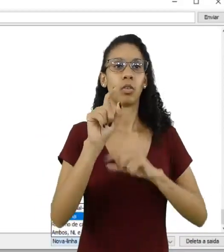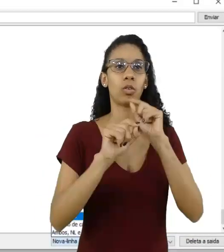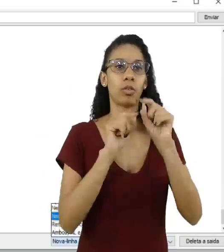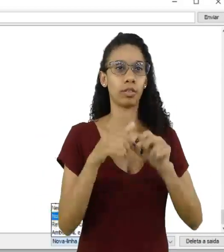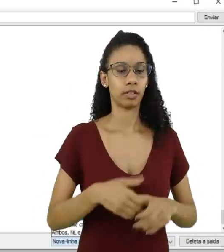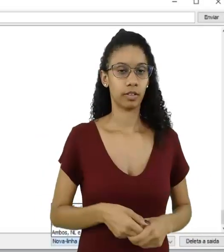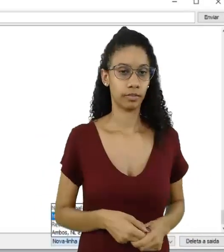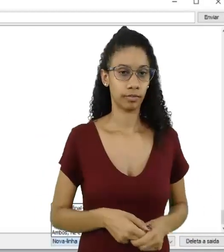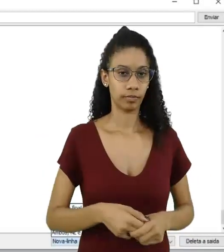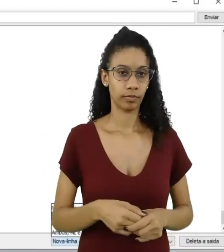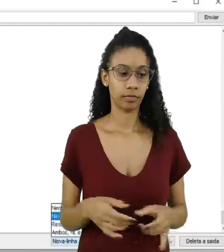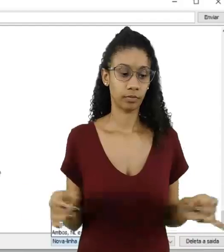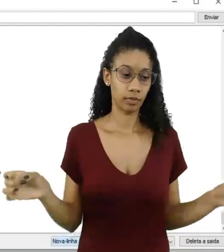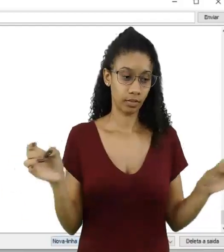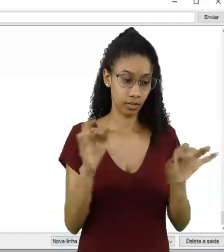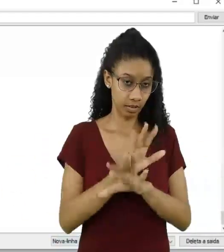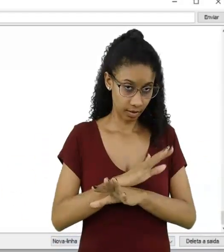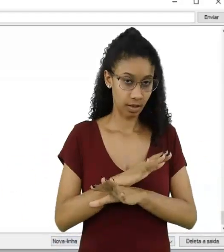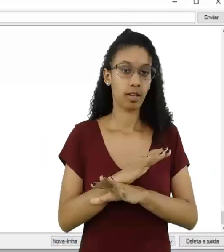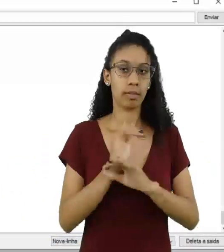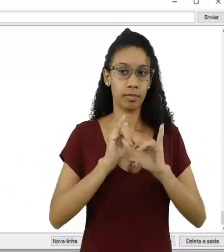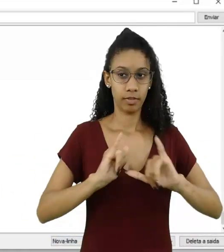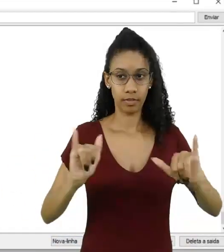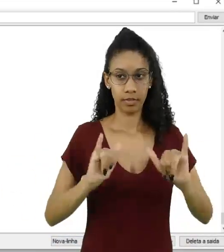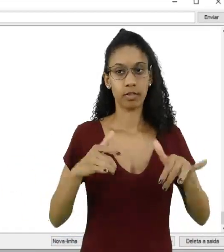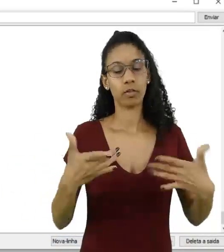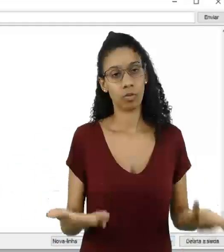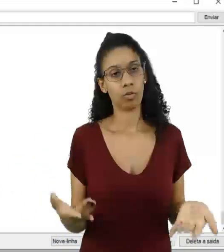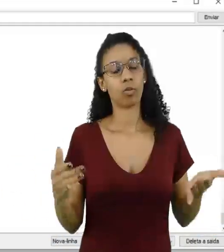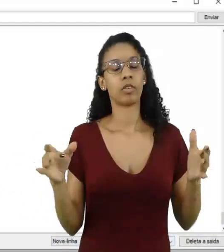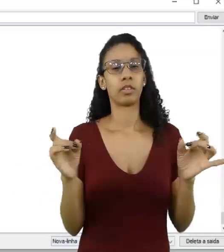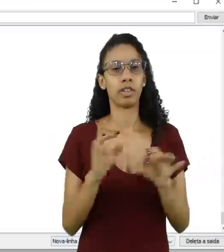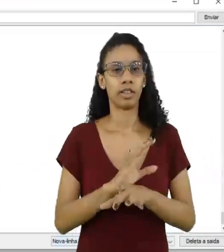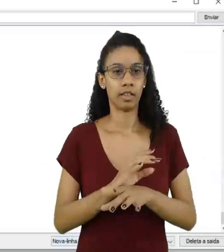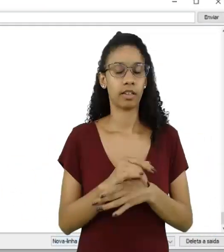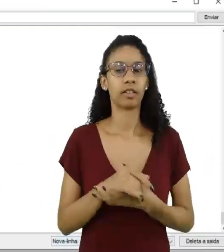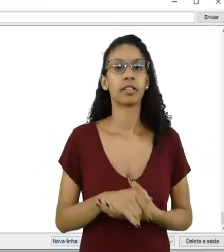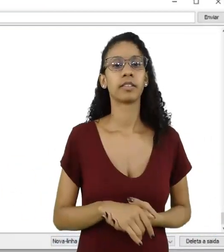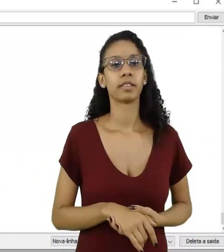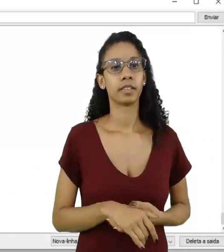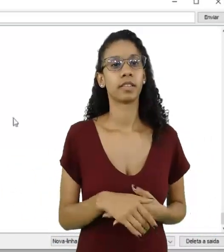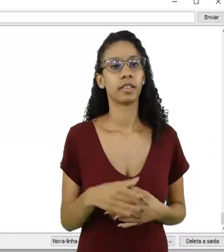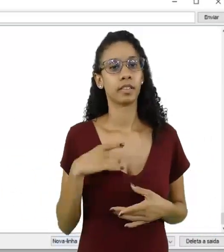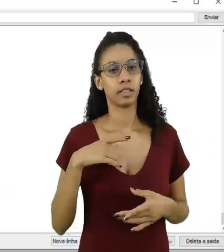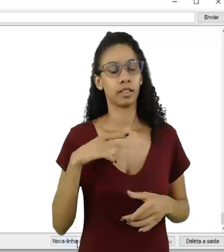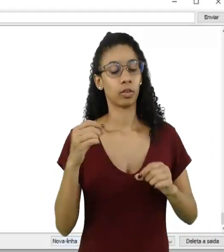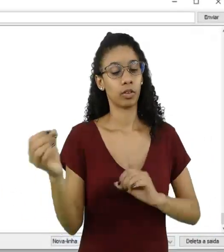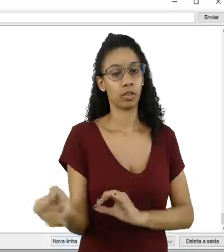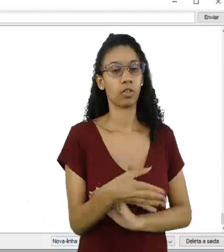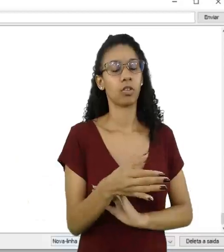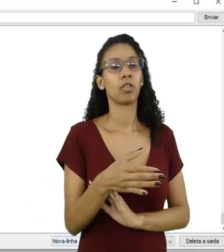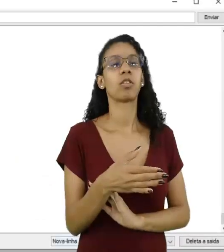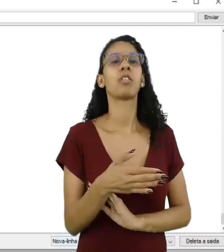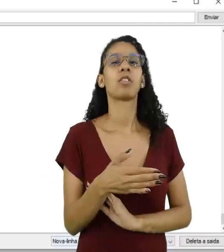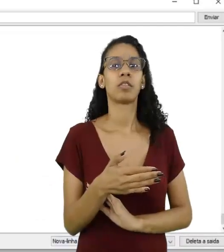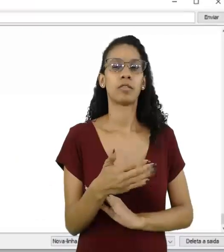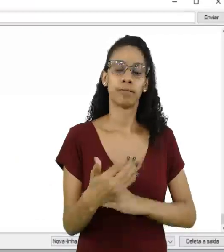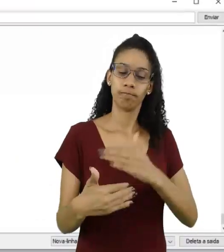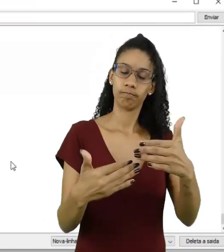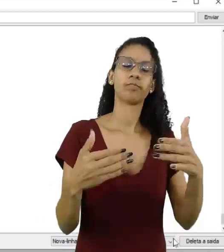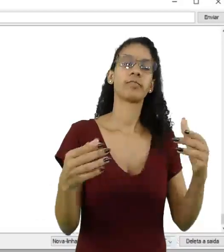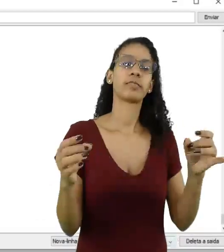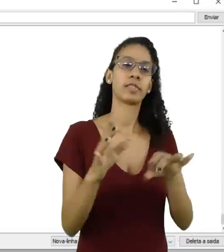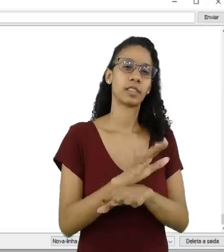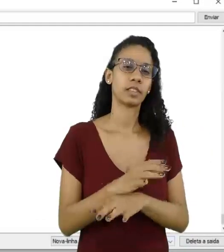que está encerrando a informação. Quando é que ela se encerra? Eu estou trabalhando com println, então é quando eu tenho uma nova linha que ela se